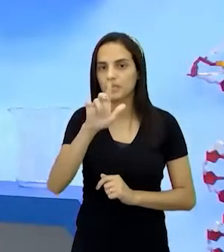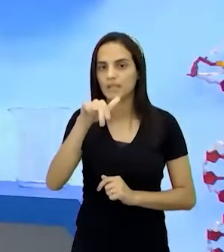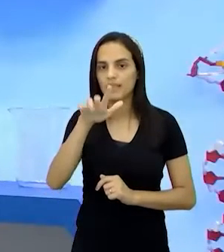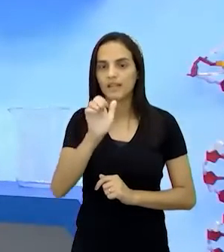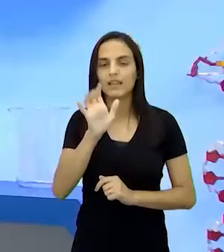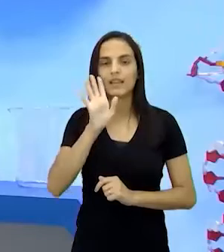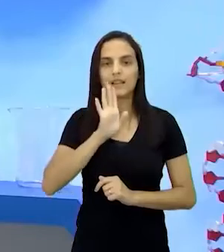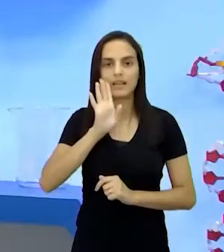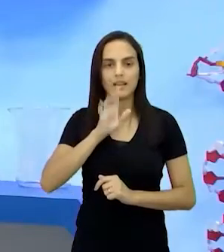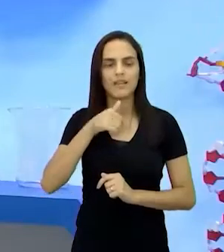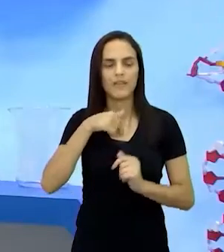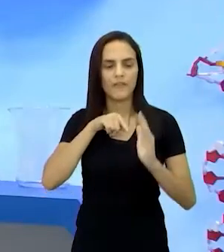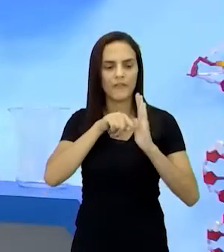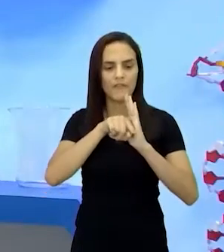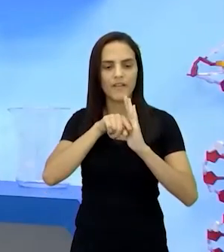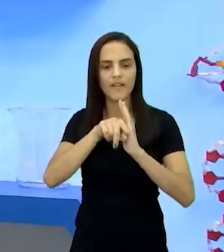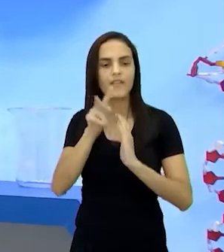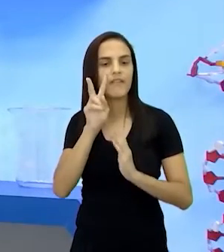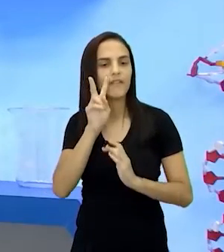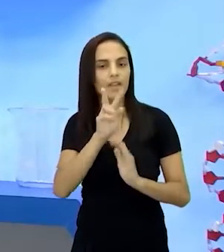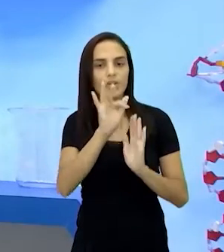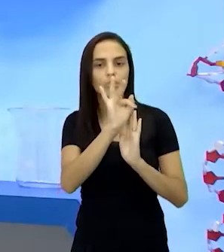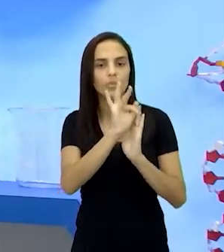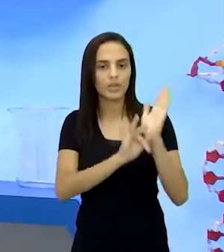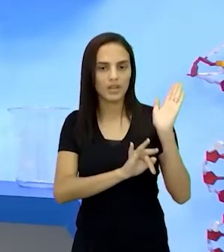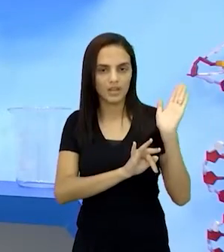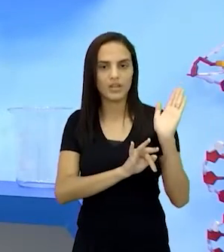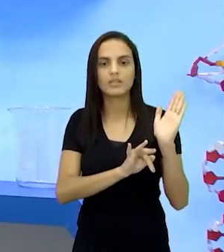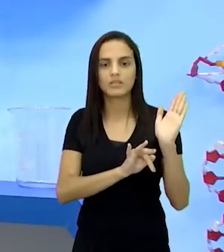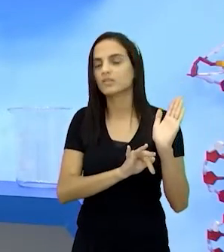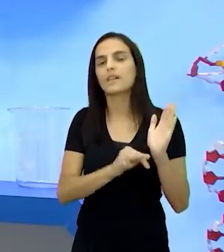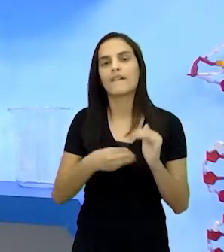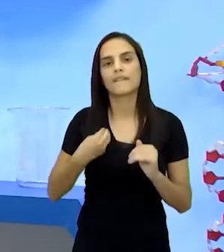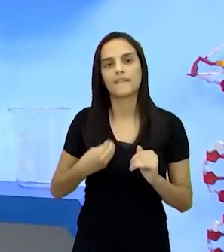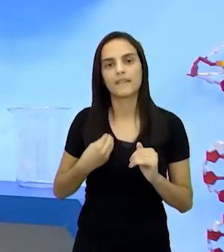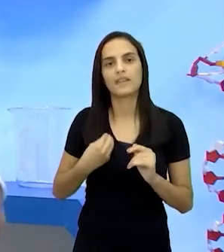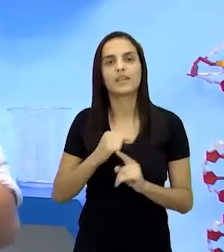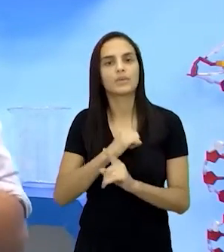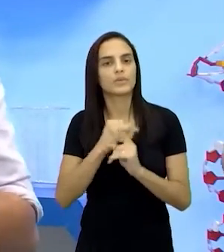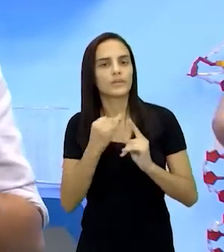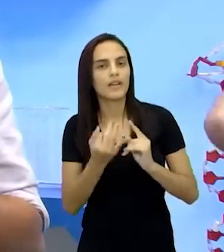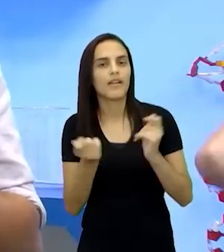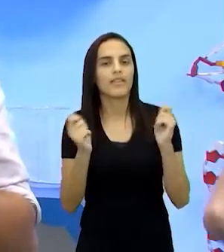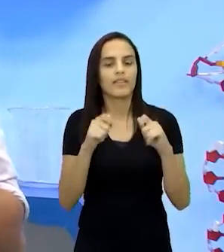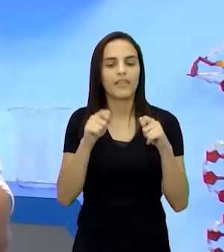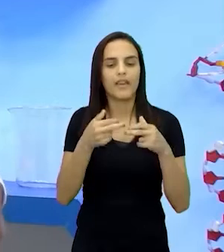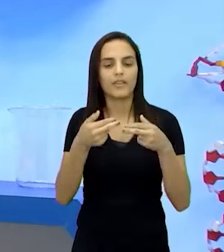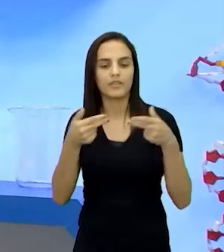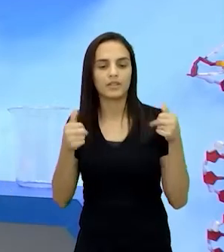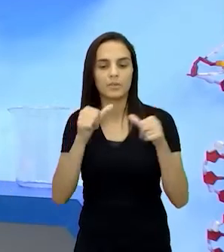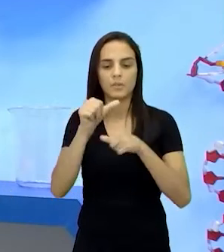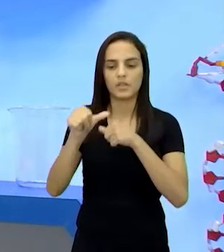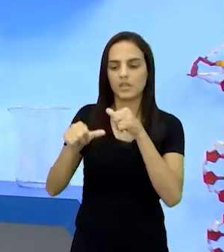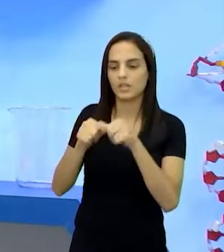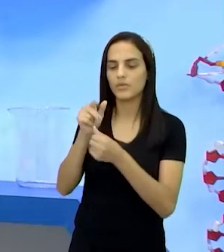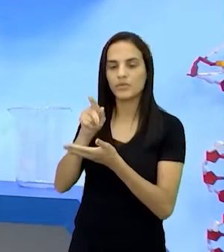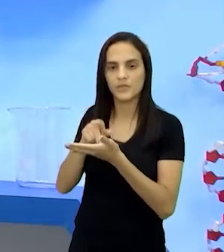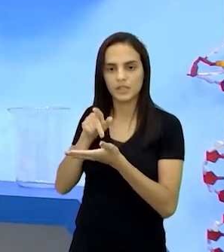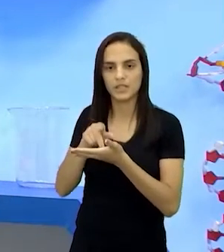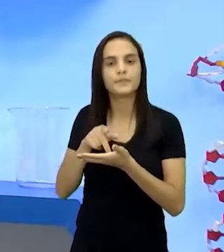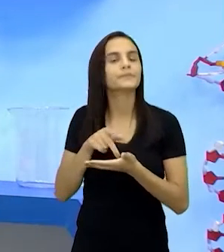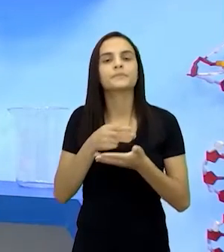porque eu, analisando esse texto, os âmbitos da vida social, as possibilidades de transformações de realidades, as